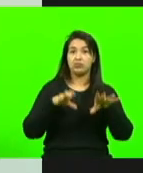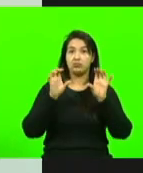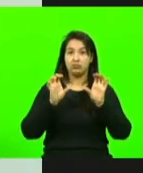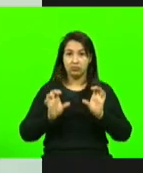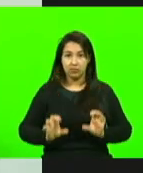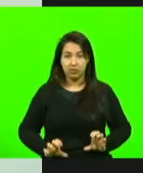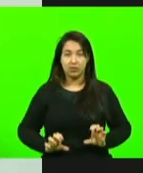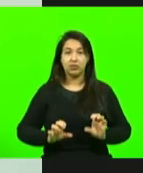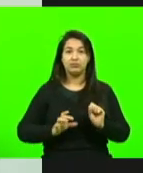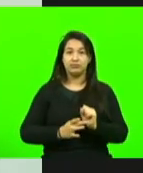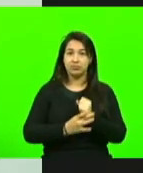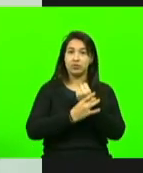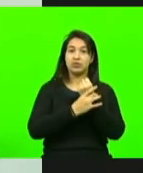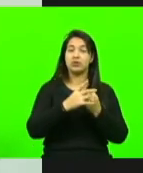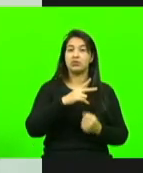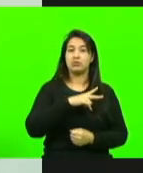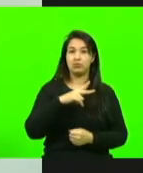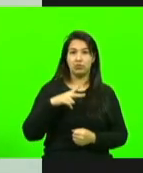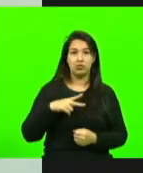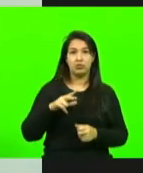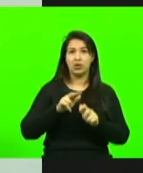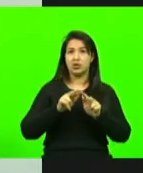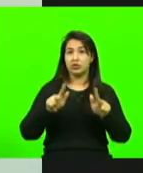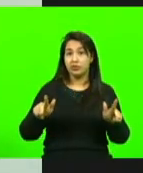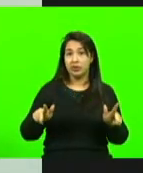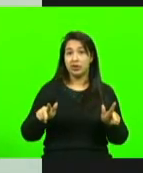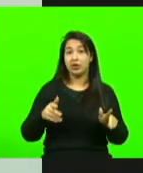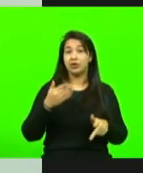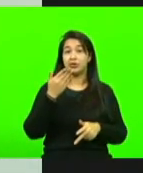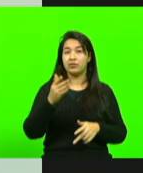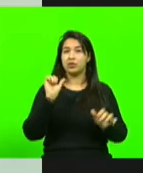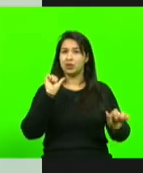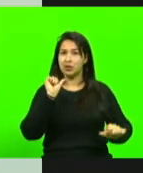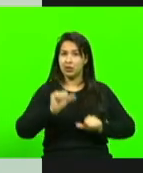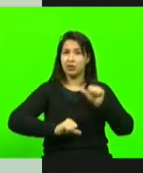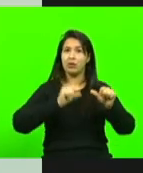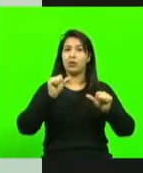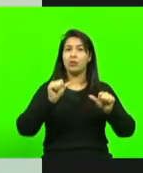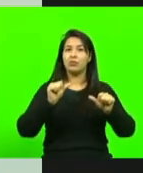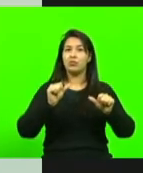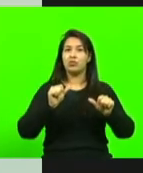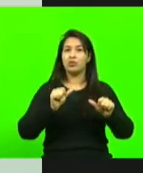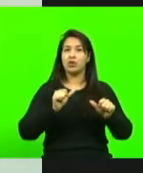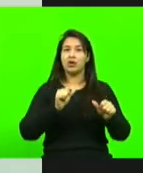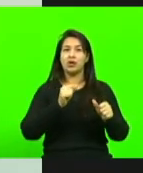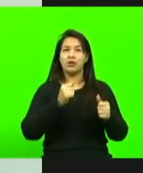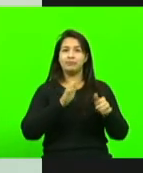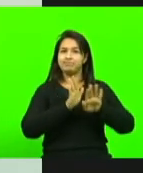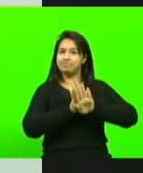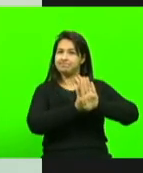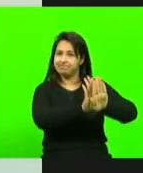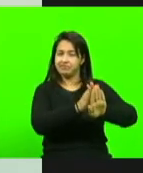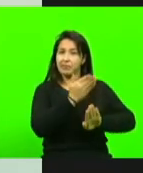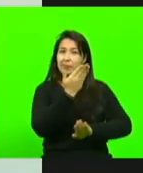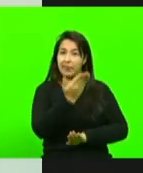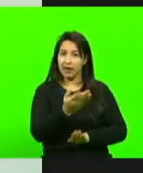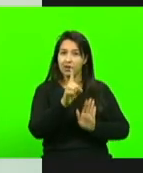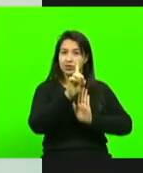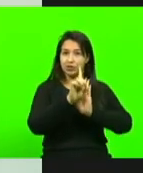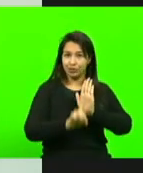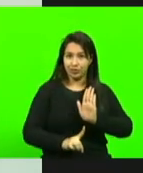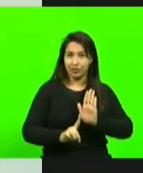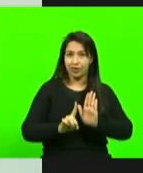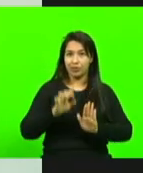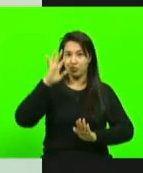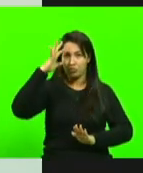à segurança pública e quando tu transforma A negação desse direito como